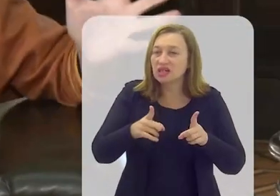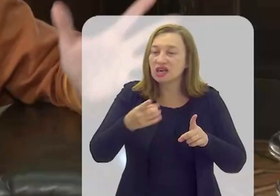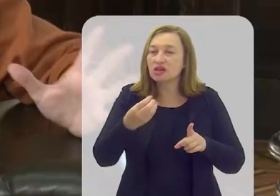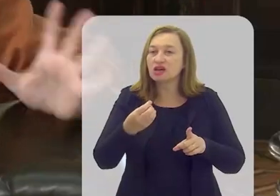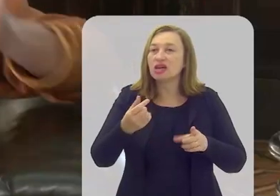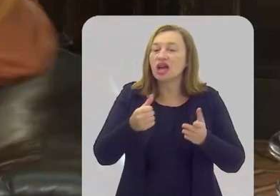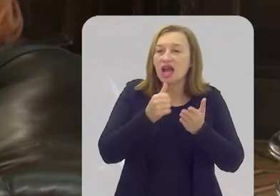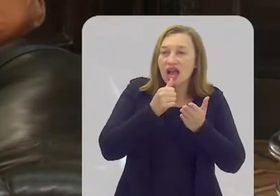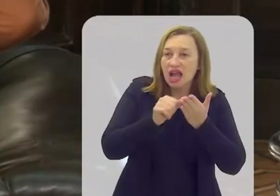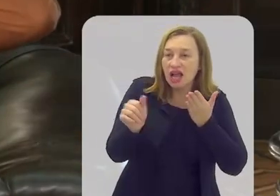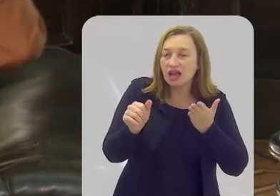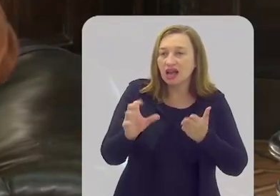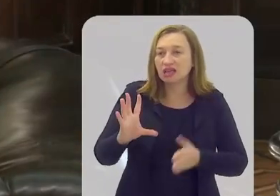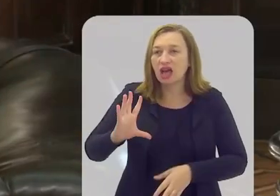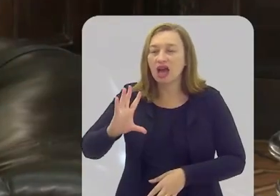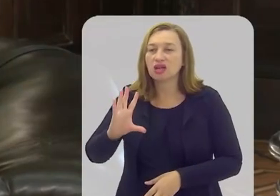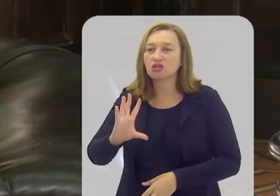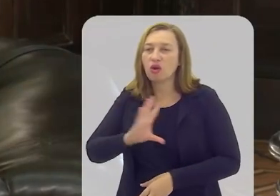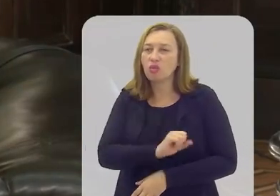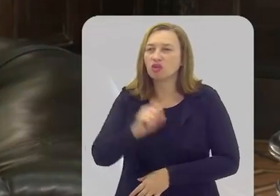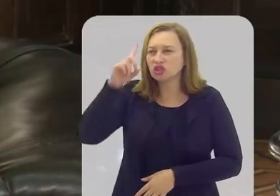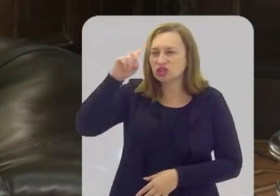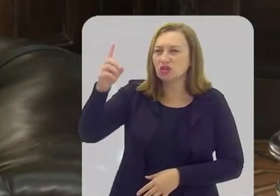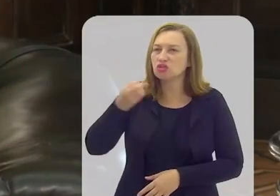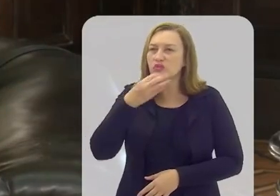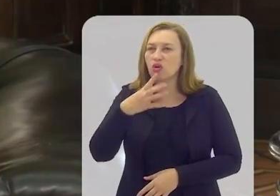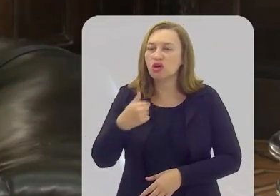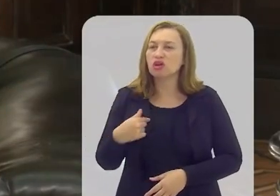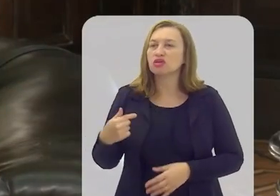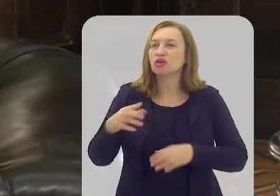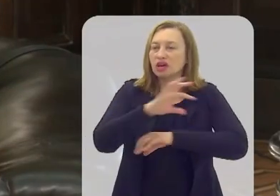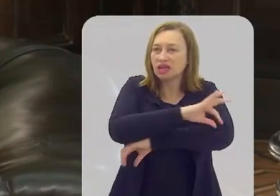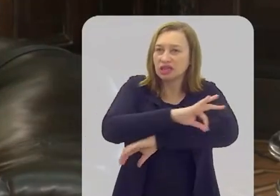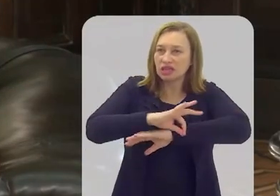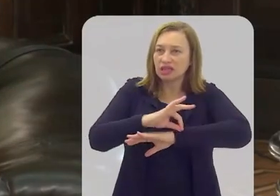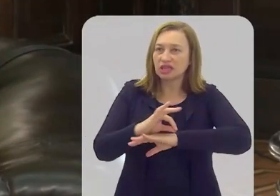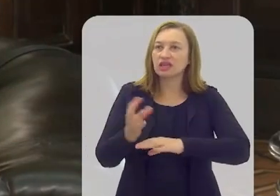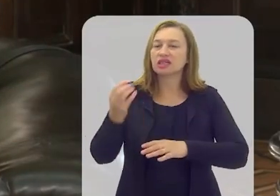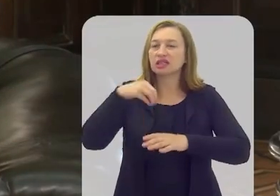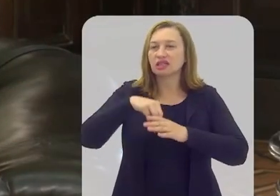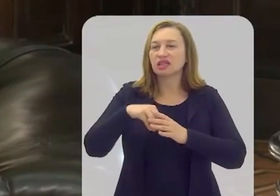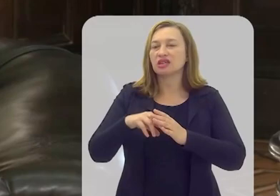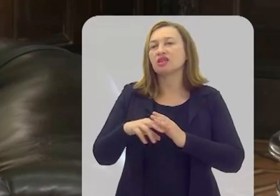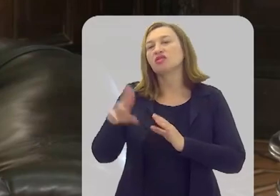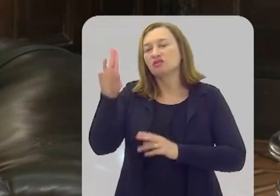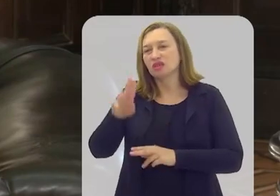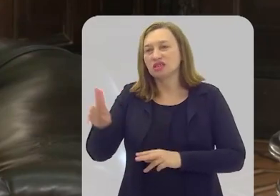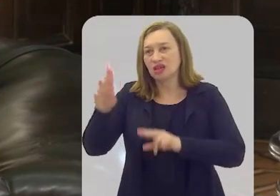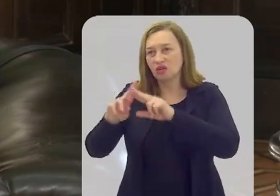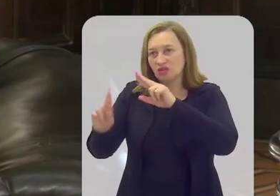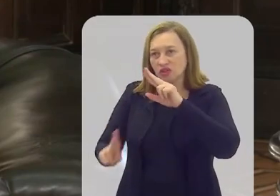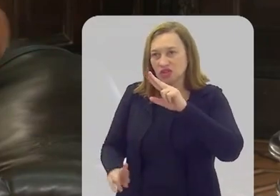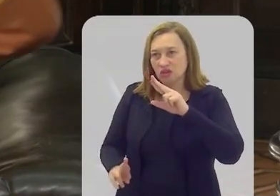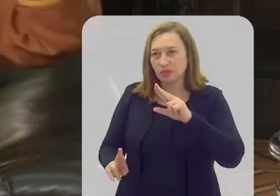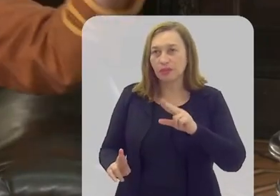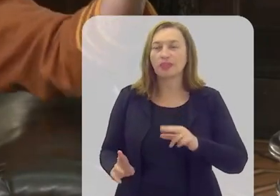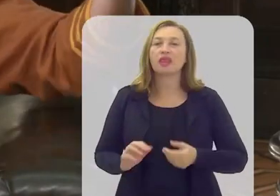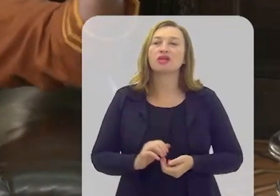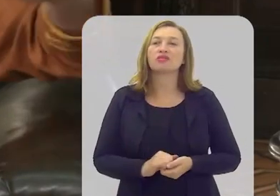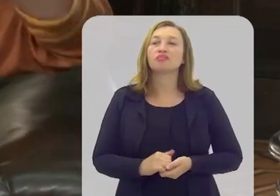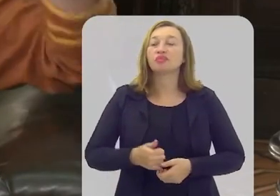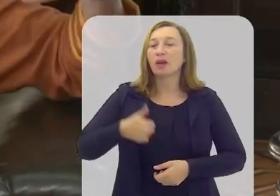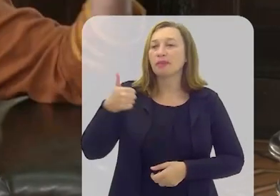Carta viva do amor de Deus. Então, qual que era a ideia? Era chocar. Porque eu estava desde uma universidade, eu sou arquiteta urbanista formada pela UFRJ, que é